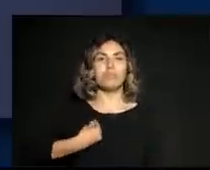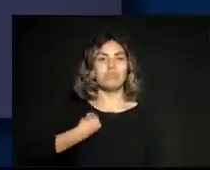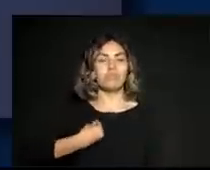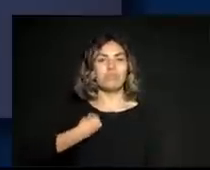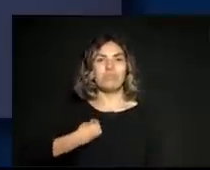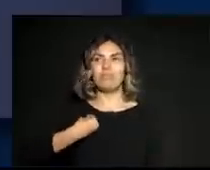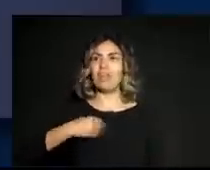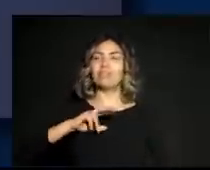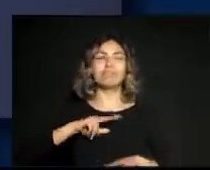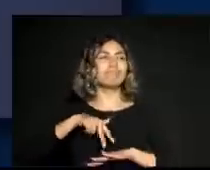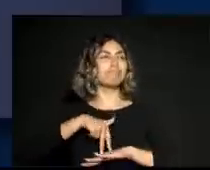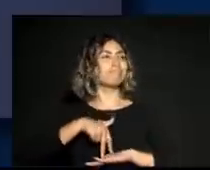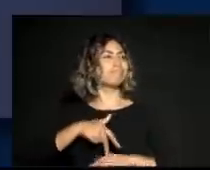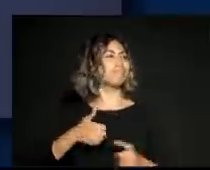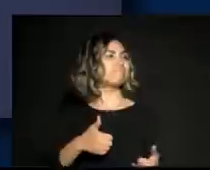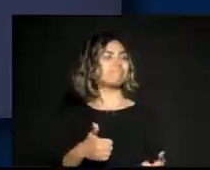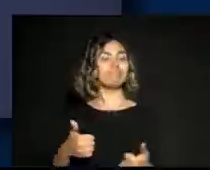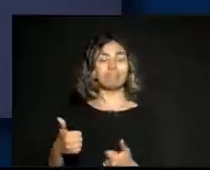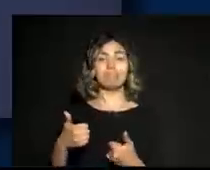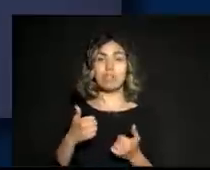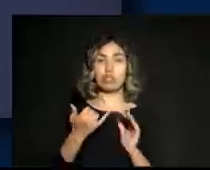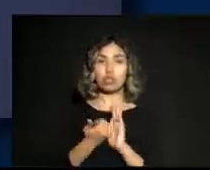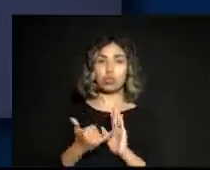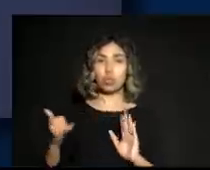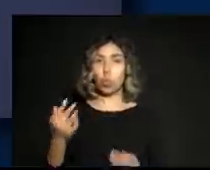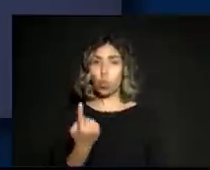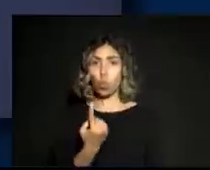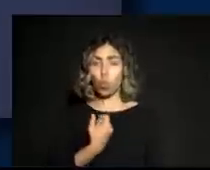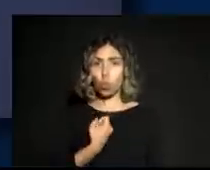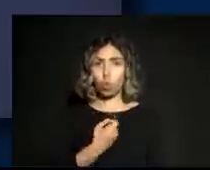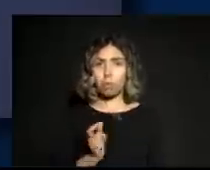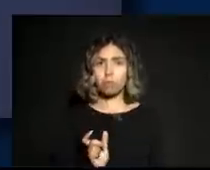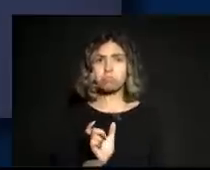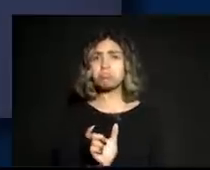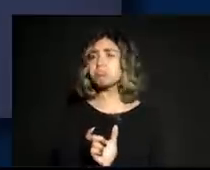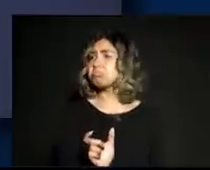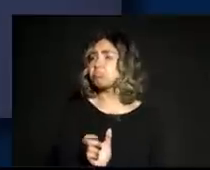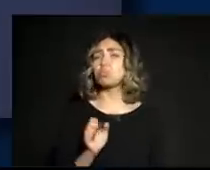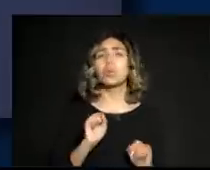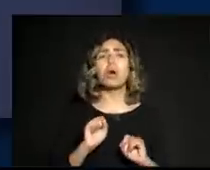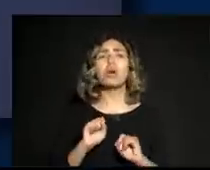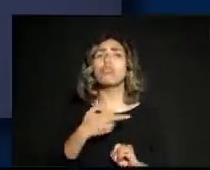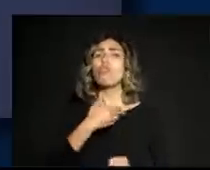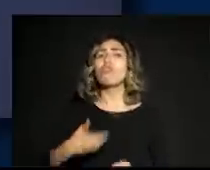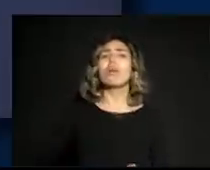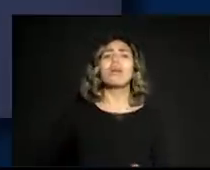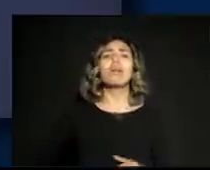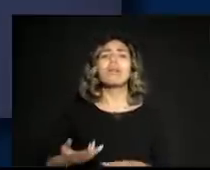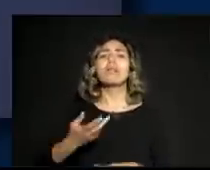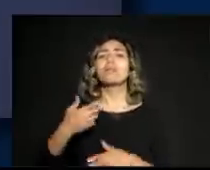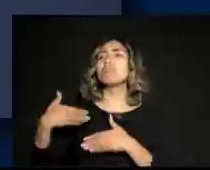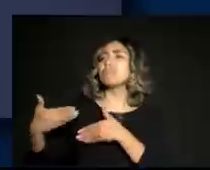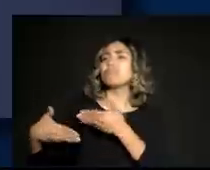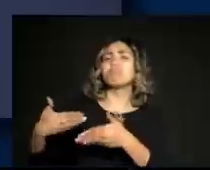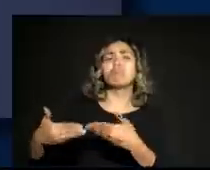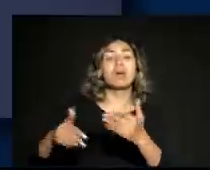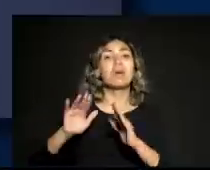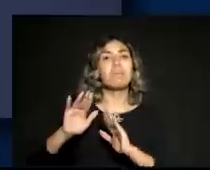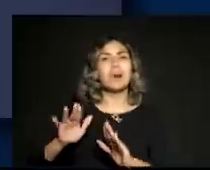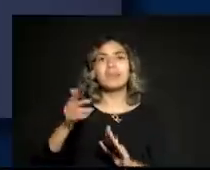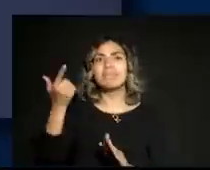o juro de um dígito vai ser para qualquer governo que vem pela frente vai ser uma enorme Conquista